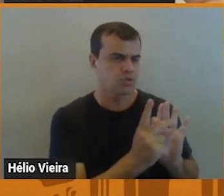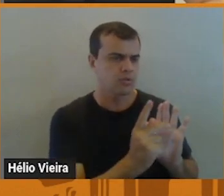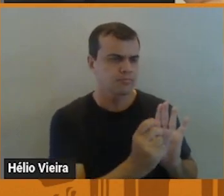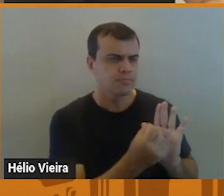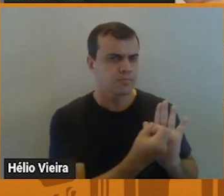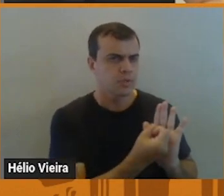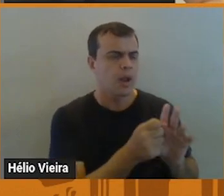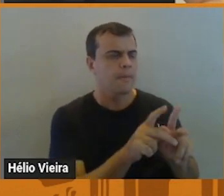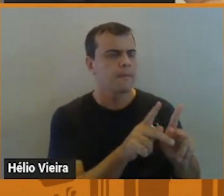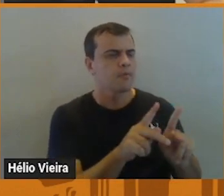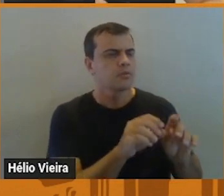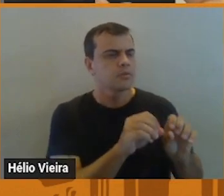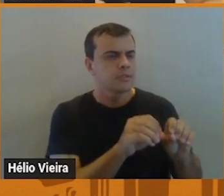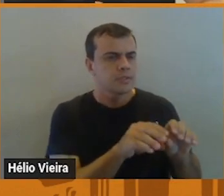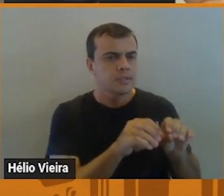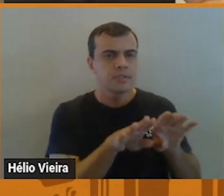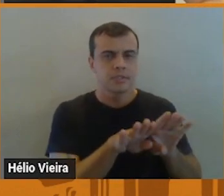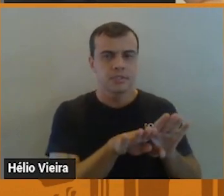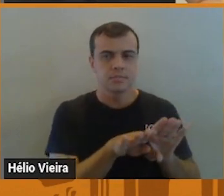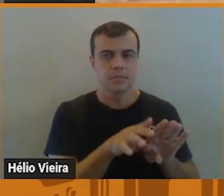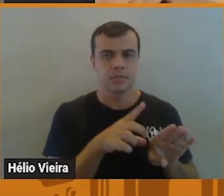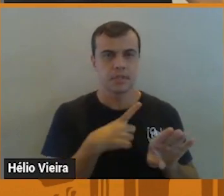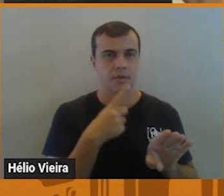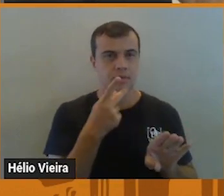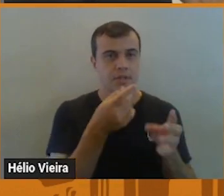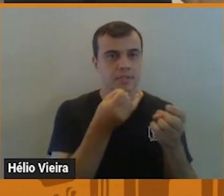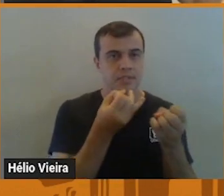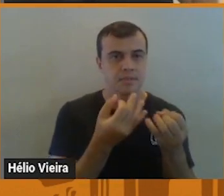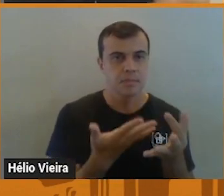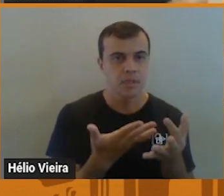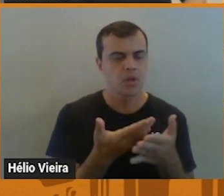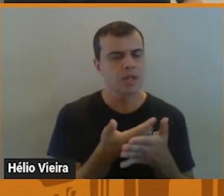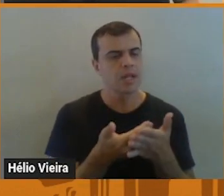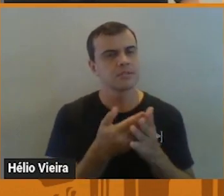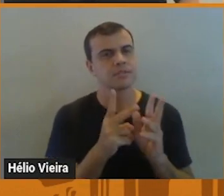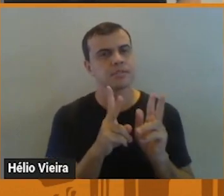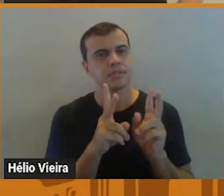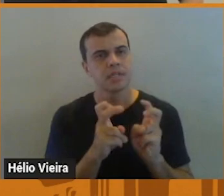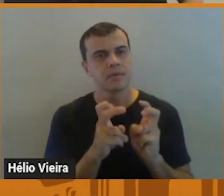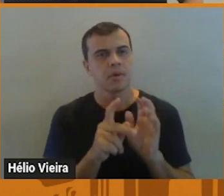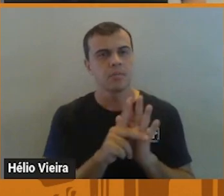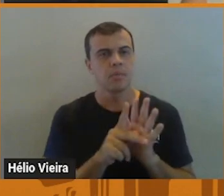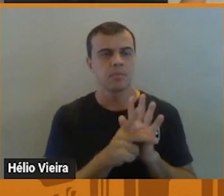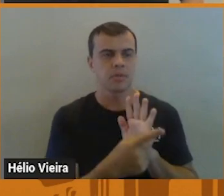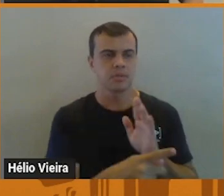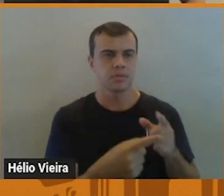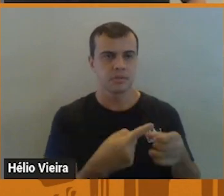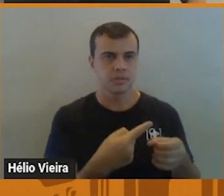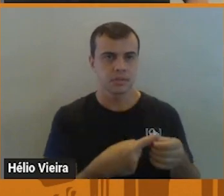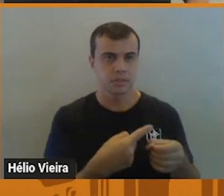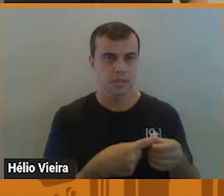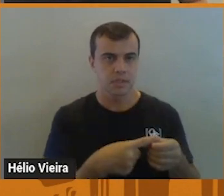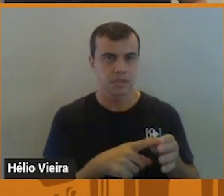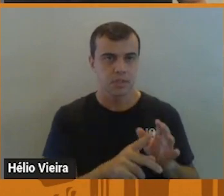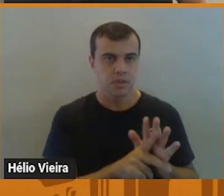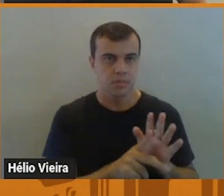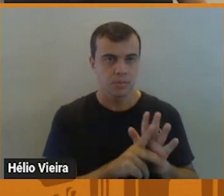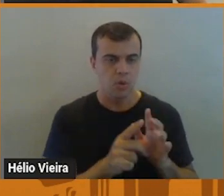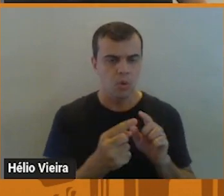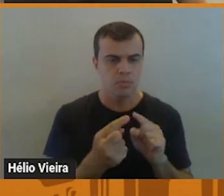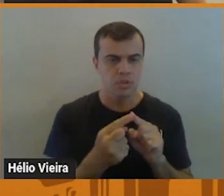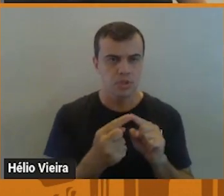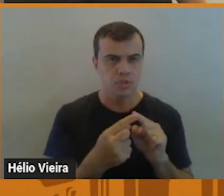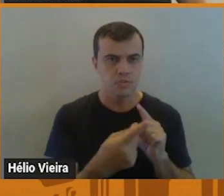os professores estão falando, né, estão tratando sobre a própria cidade, e a